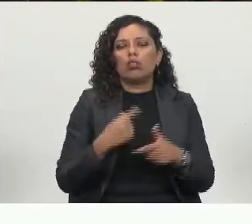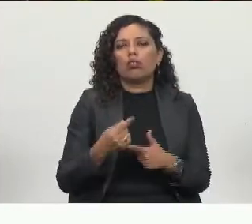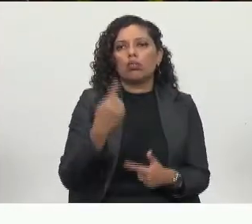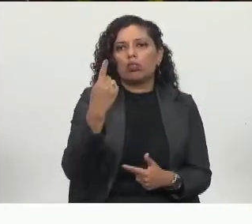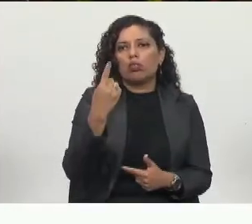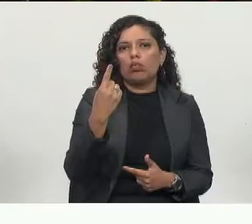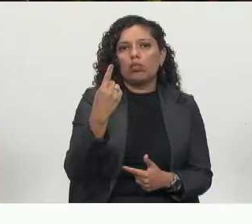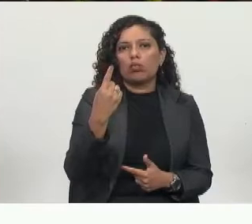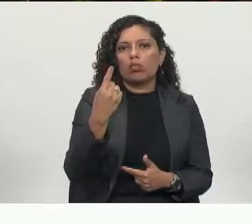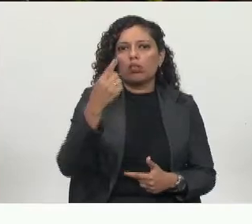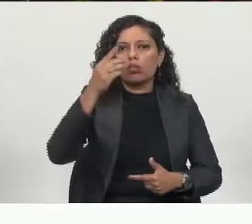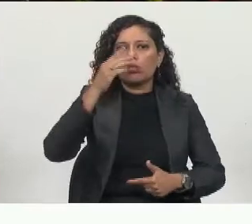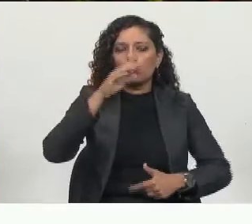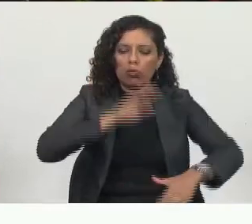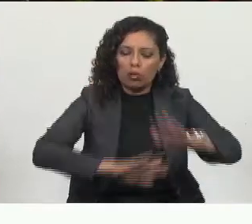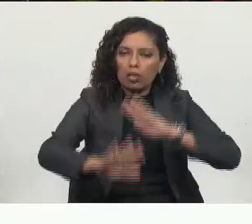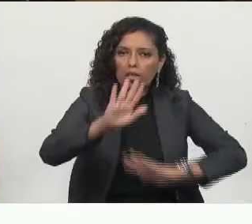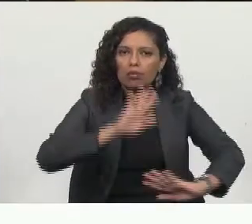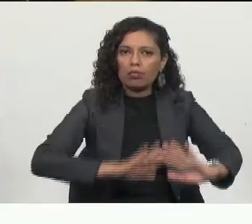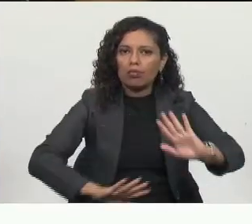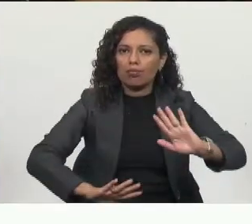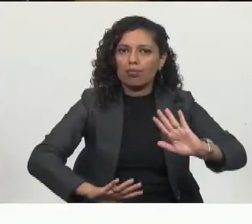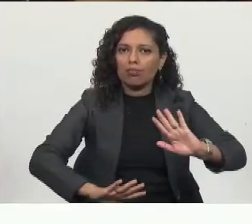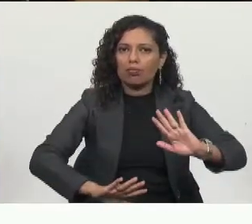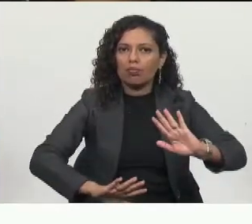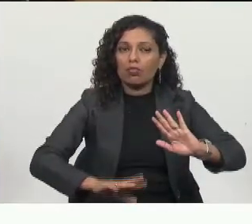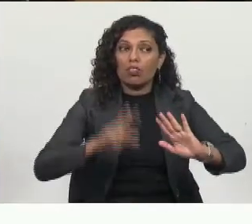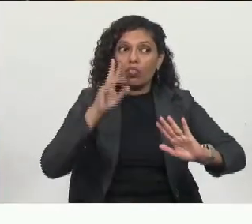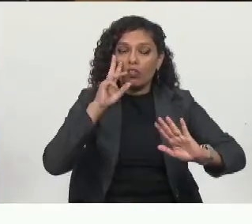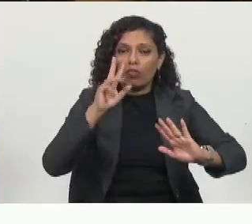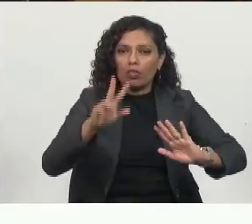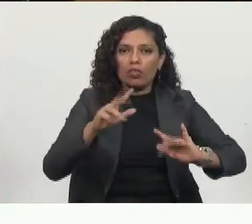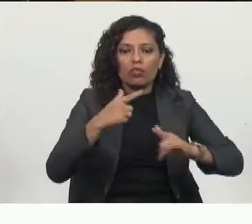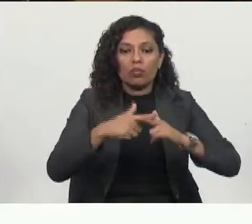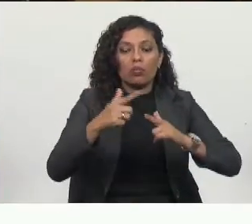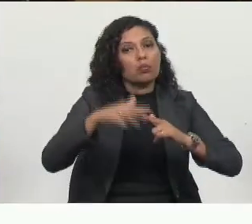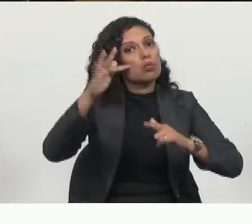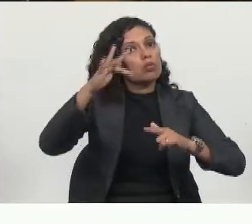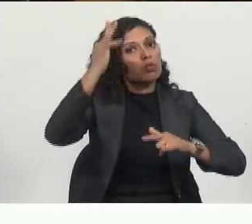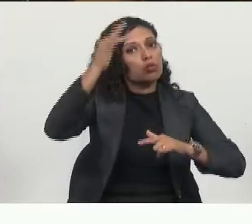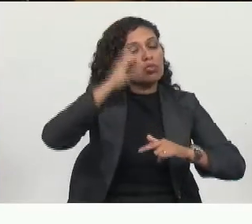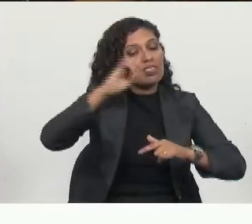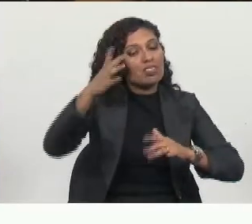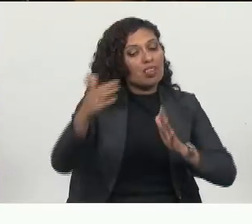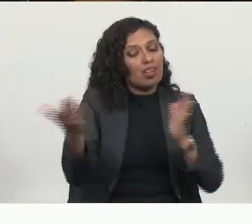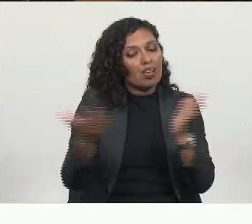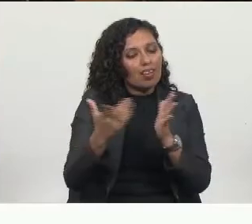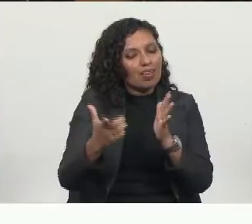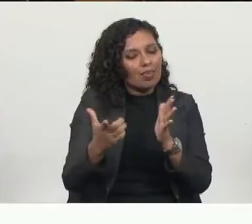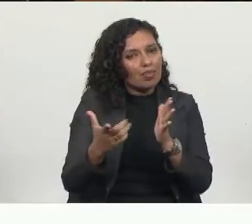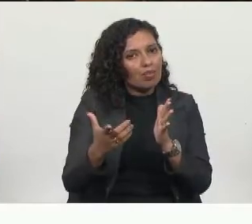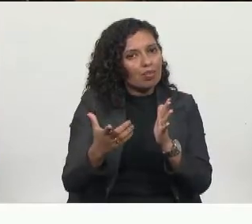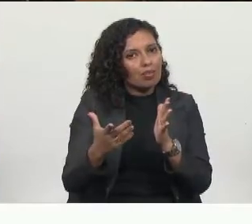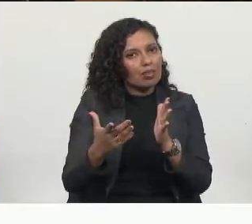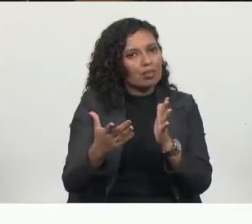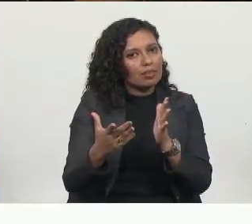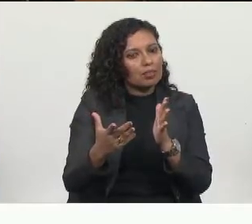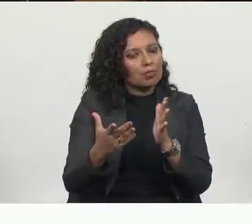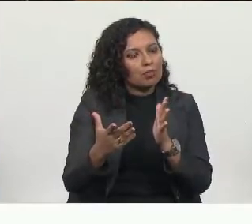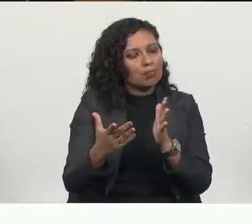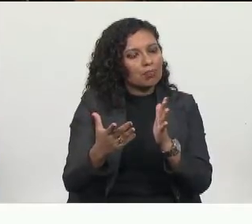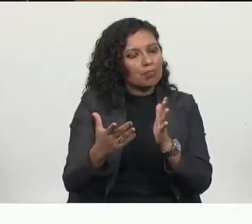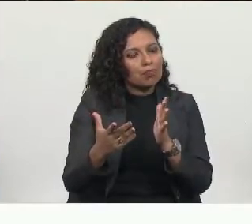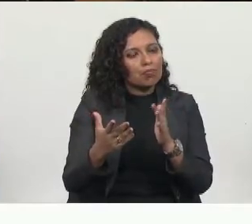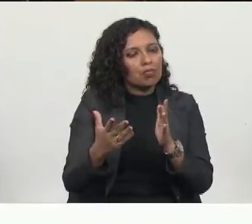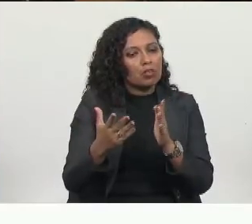palavra: prevenção. Se nós não tivermos prevenção, vai acarretar em vários relatos,